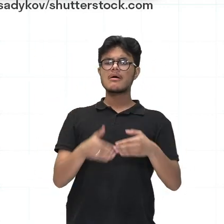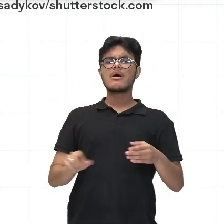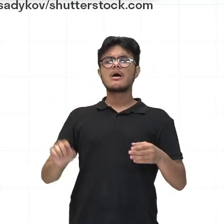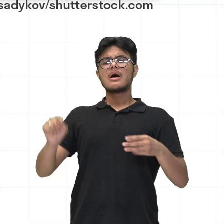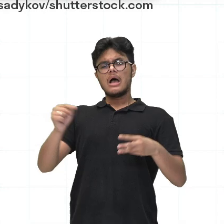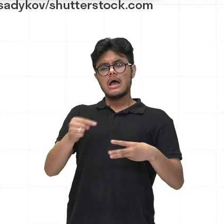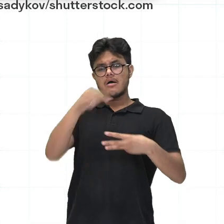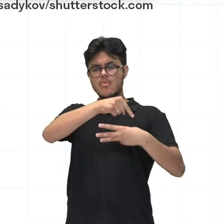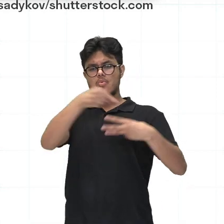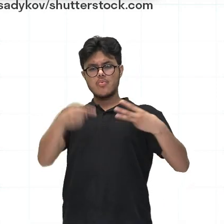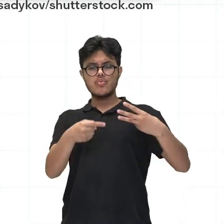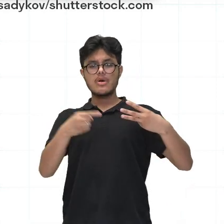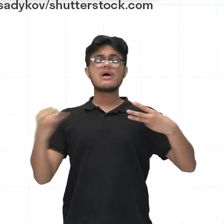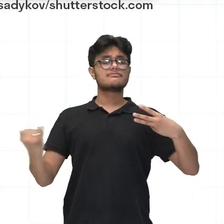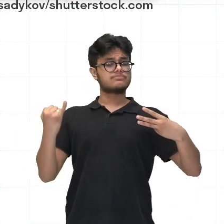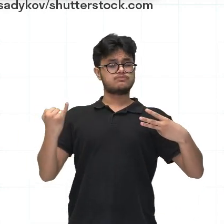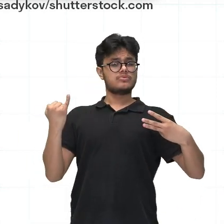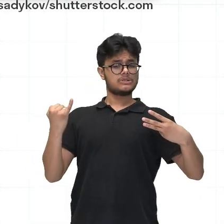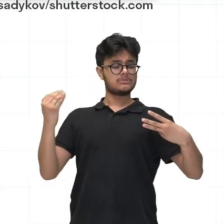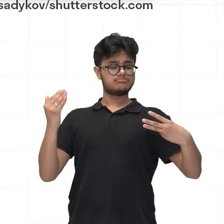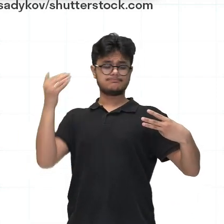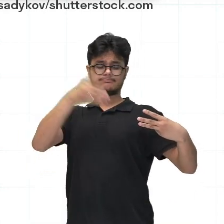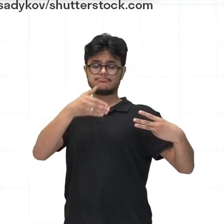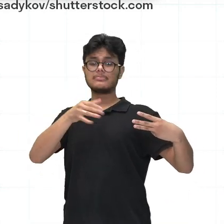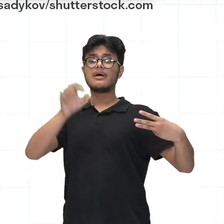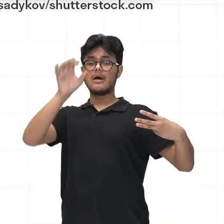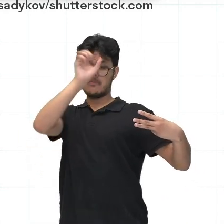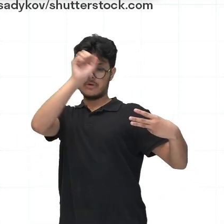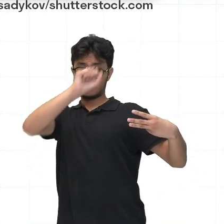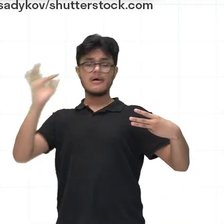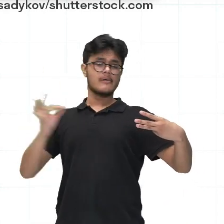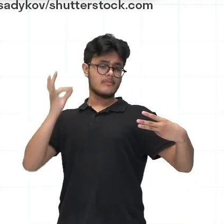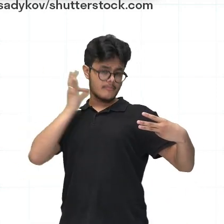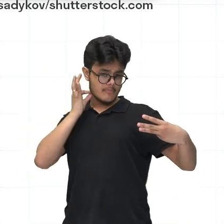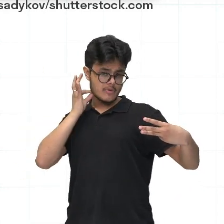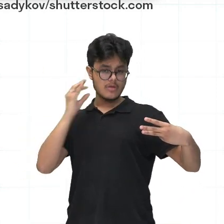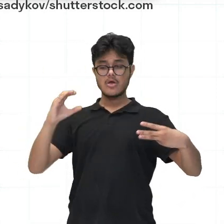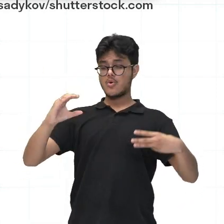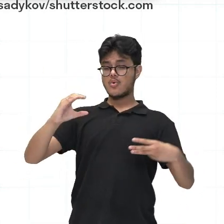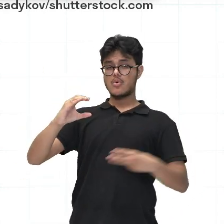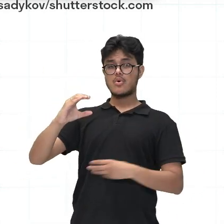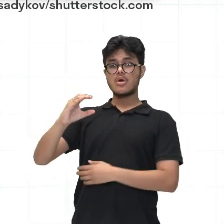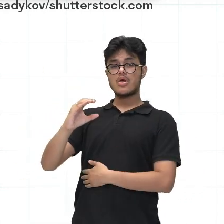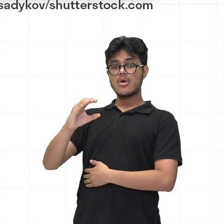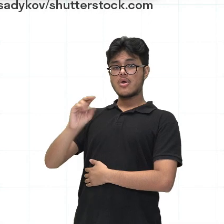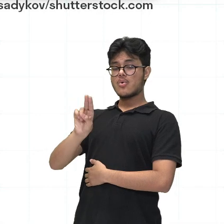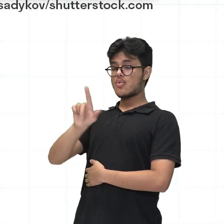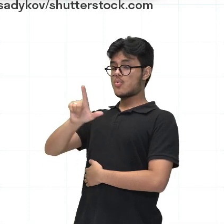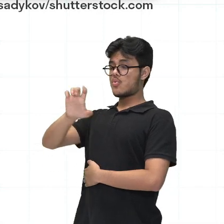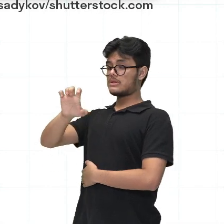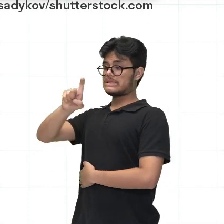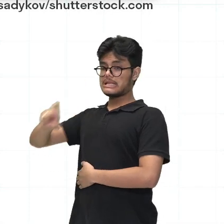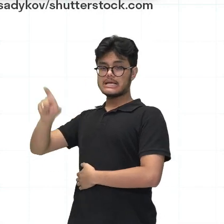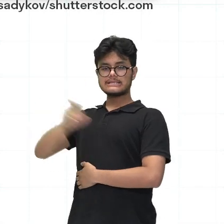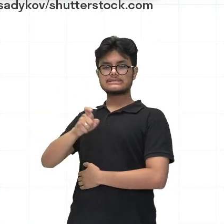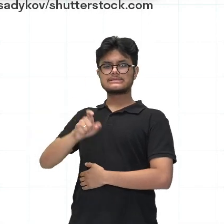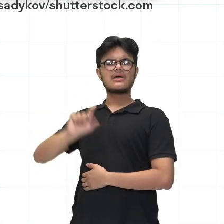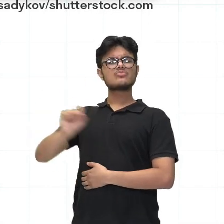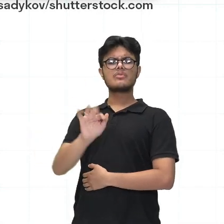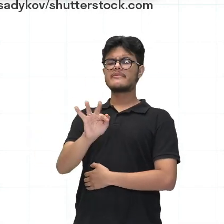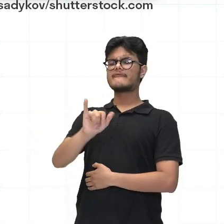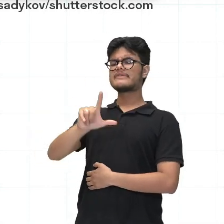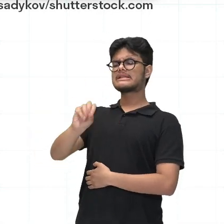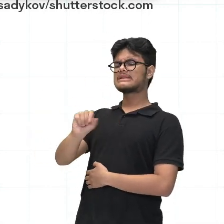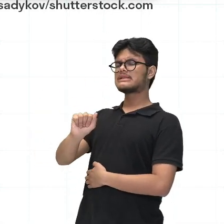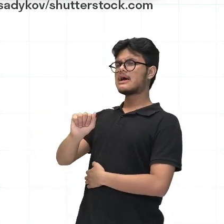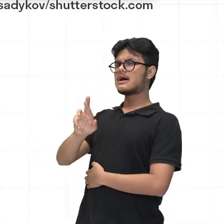nessas doenças aqui que o Culex transmite. A filariose. A filariose, gente, ela